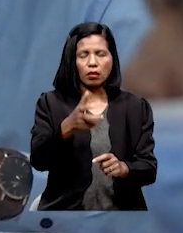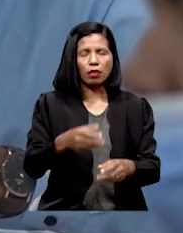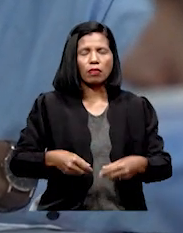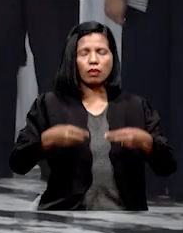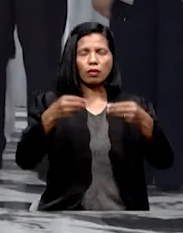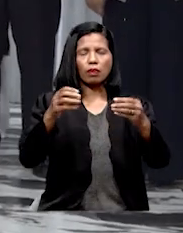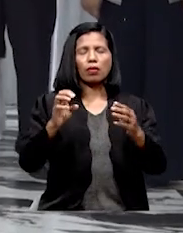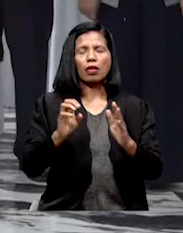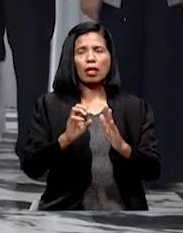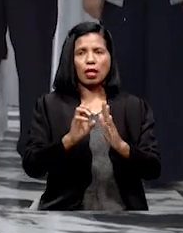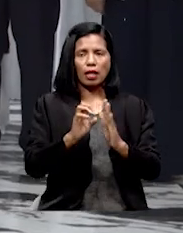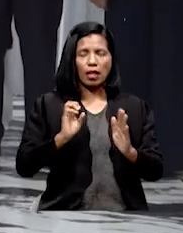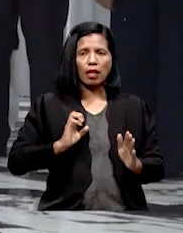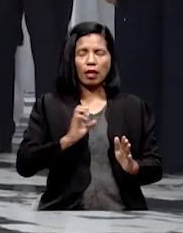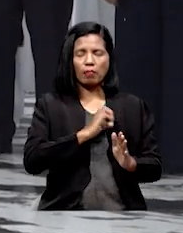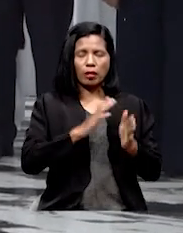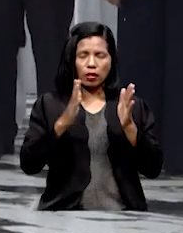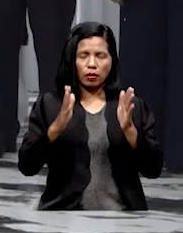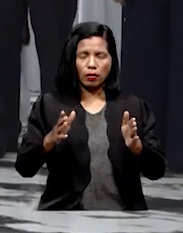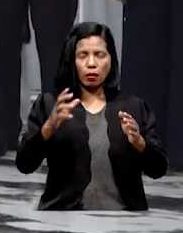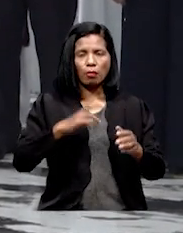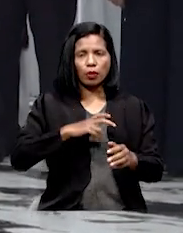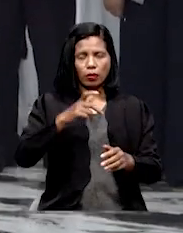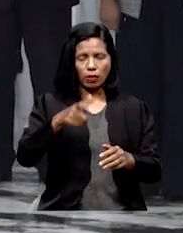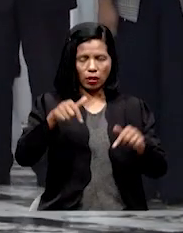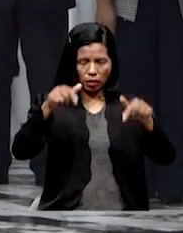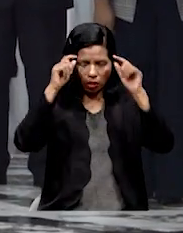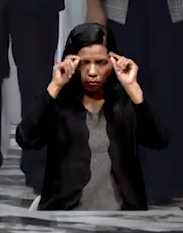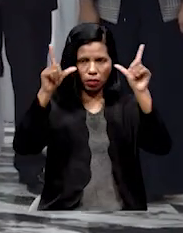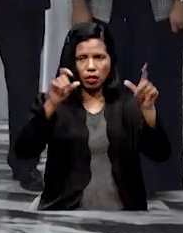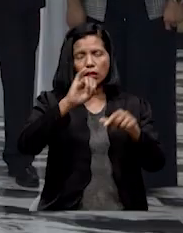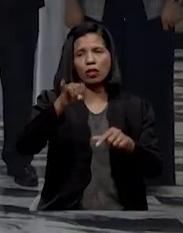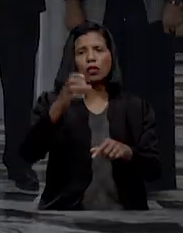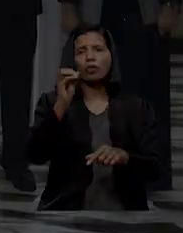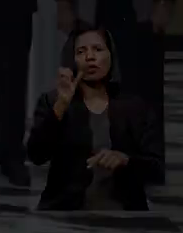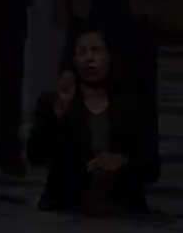para Embaixador Portugal e Timor-Leste José Pedro Massaro Vieira. Agostinho da Costa, Ziamen.